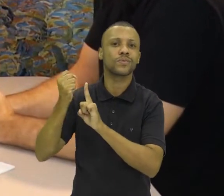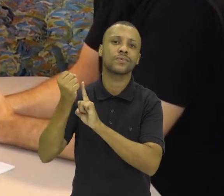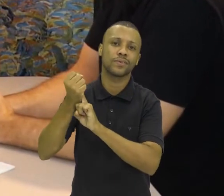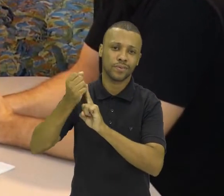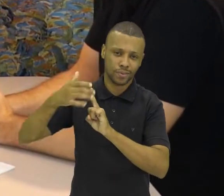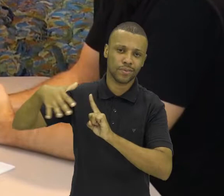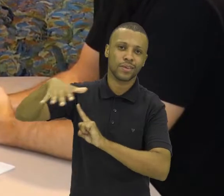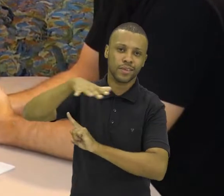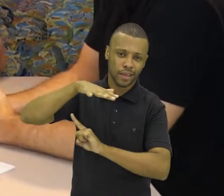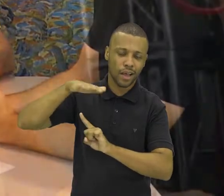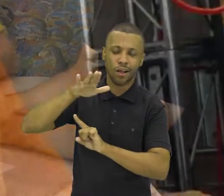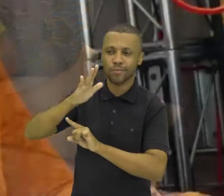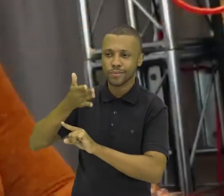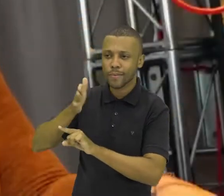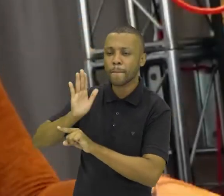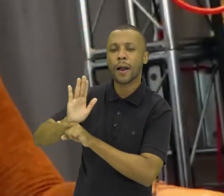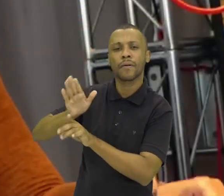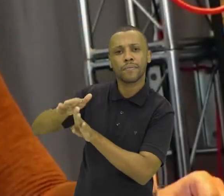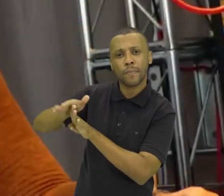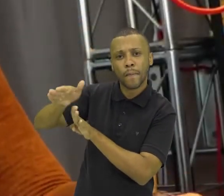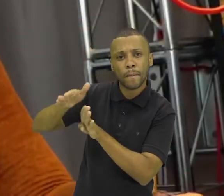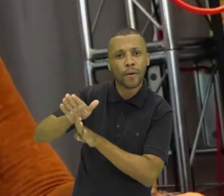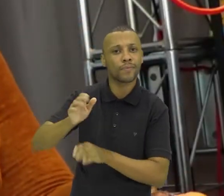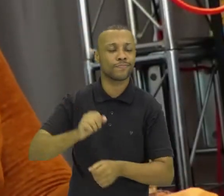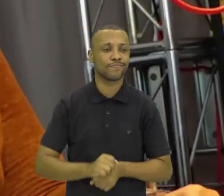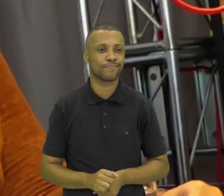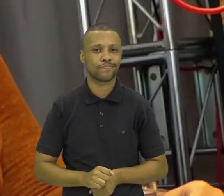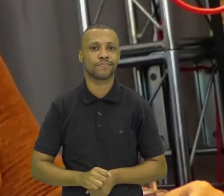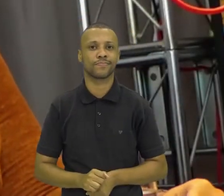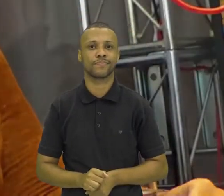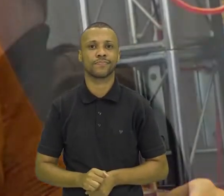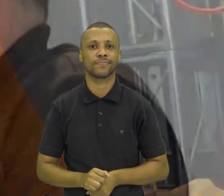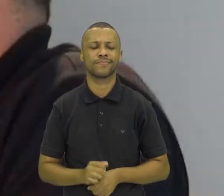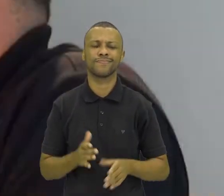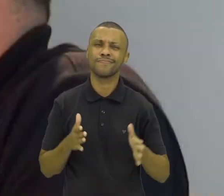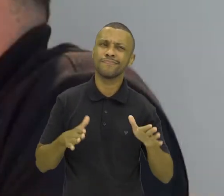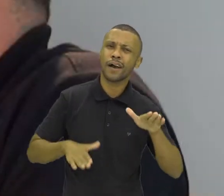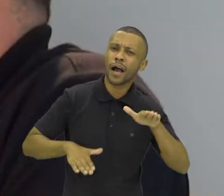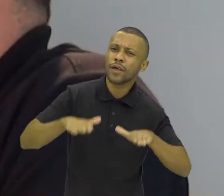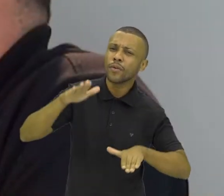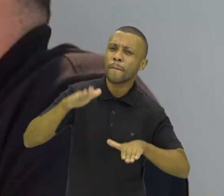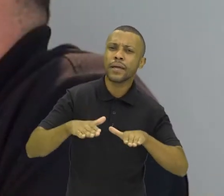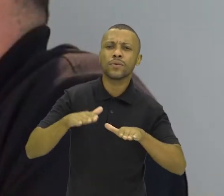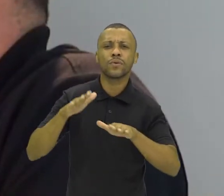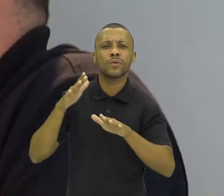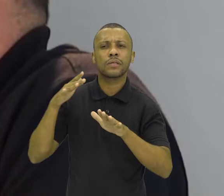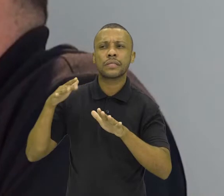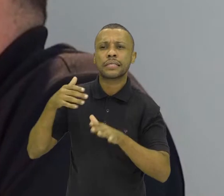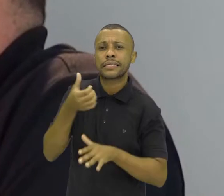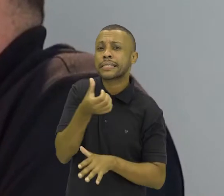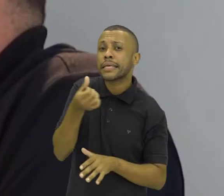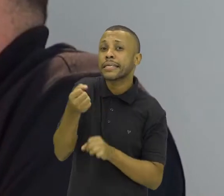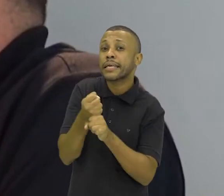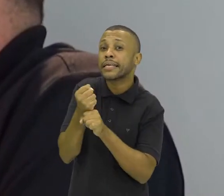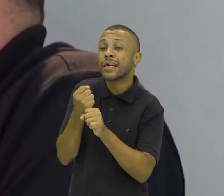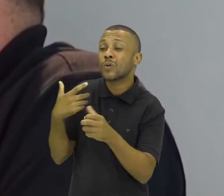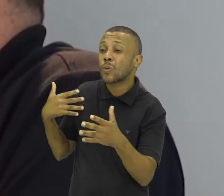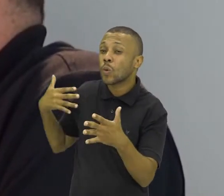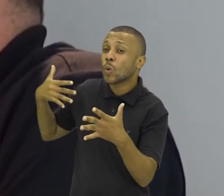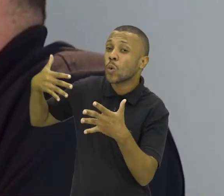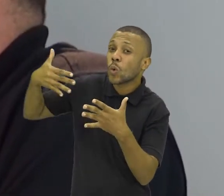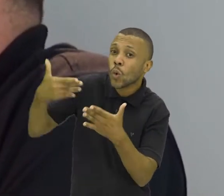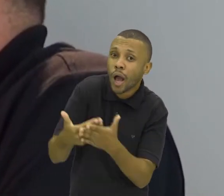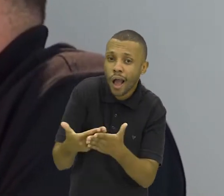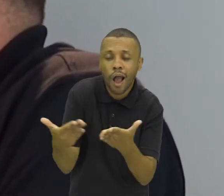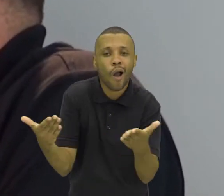foi a Údila. Há exatos 16 anos atrás. Há 16 Duas anos. crianças,